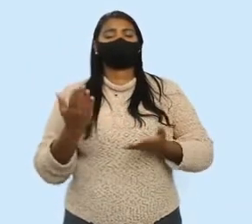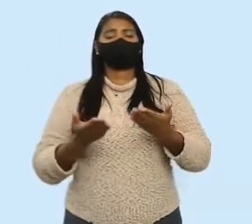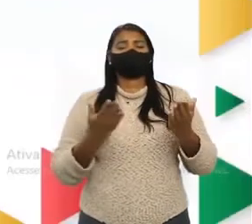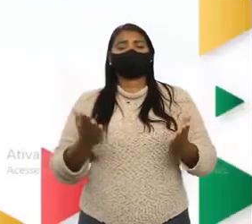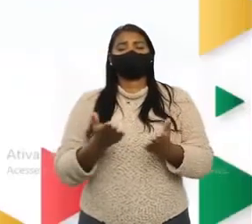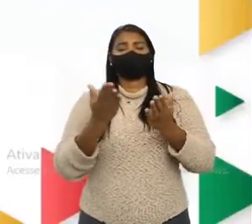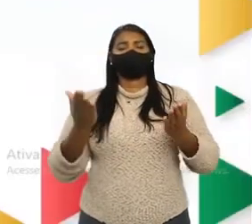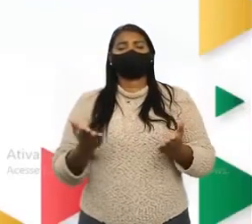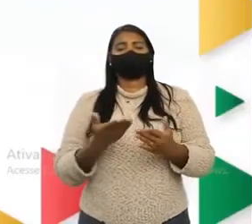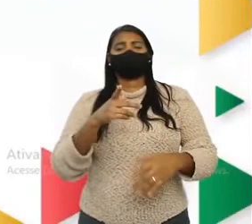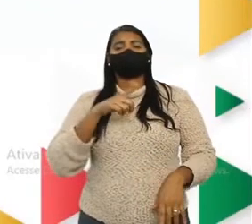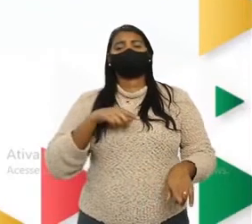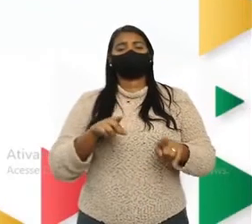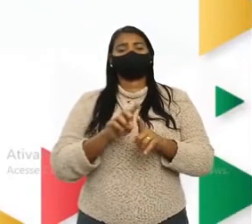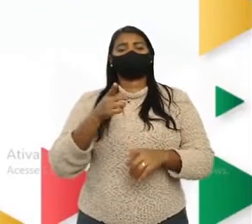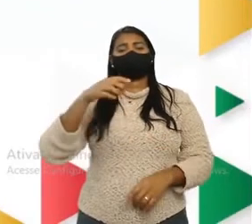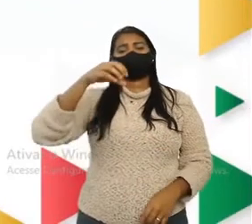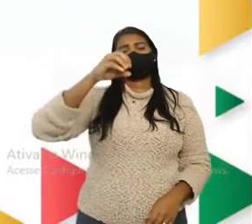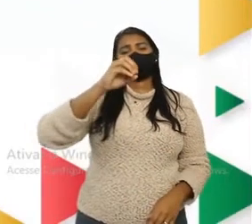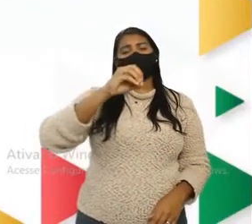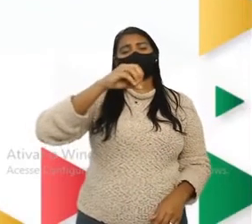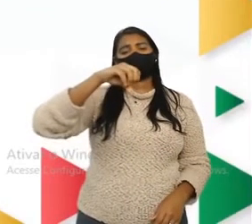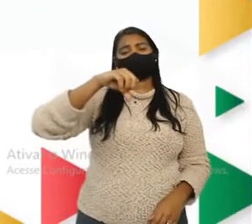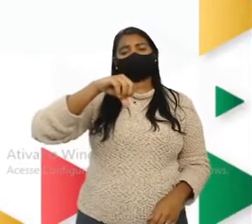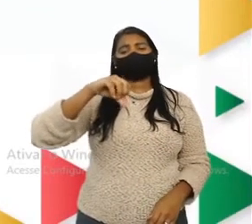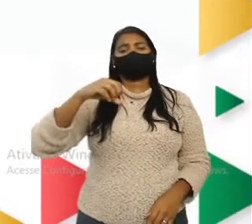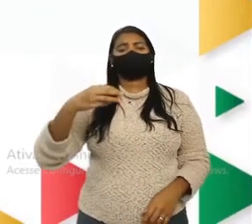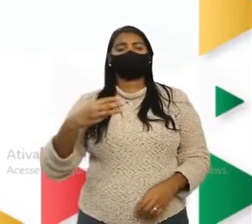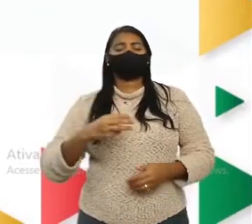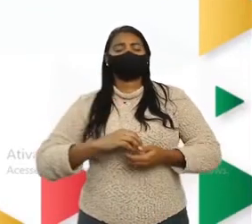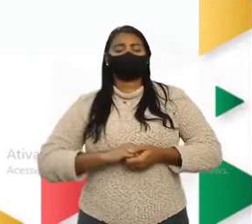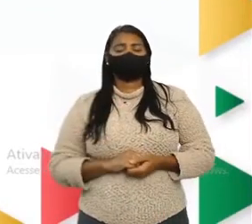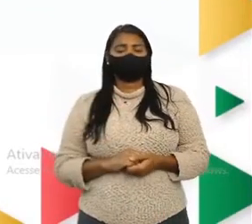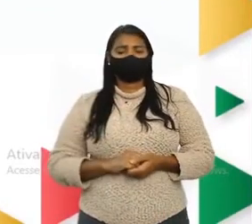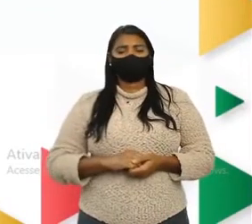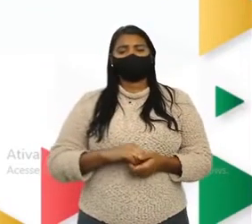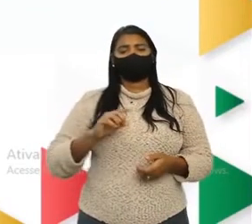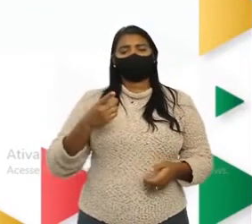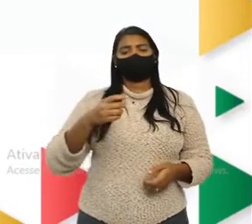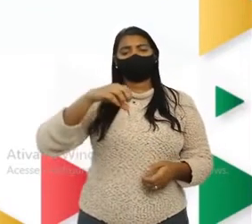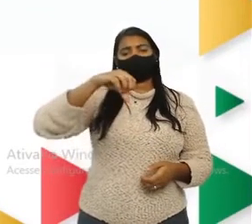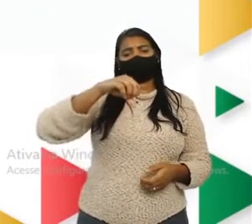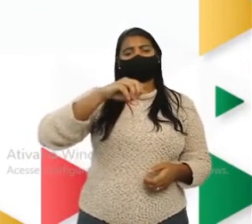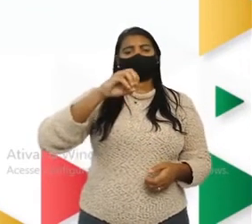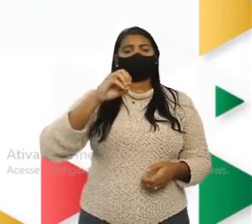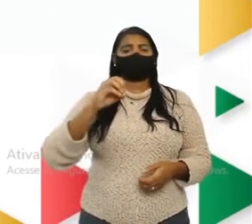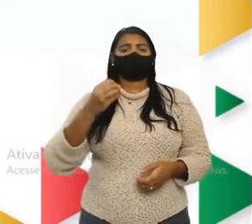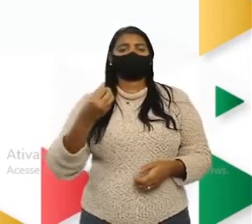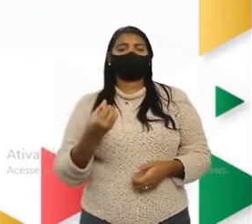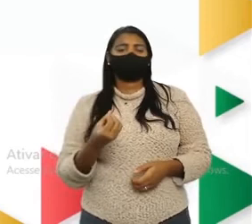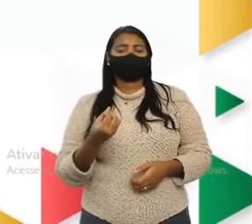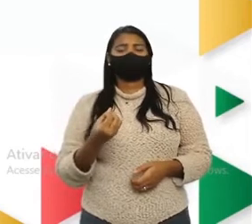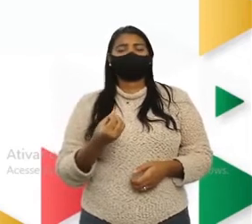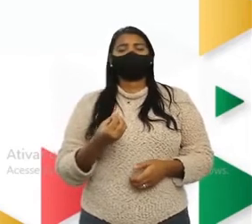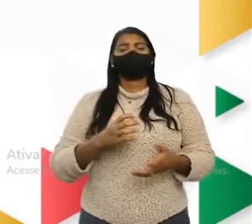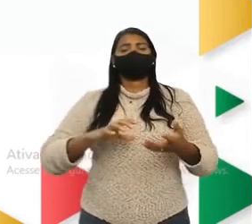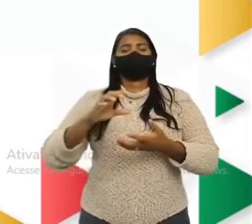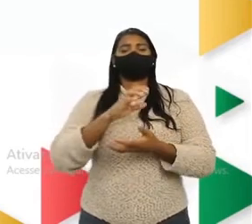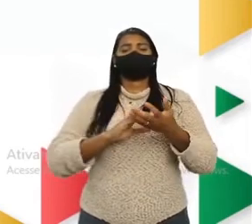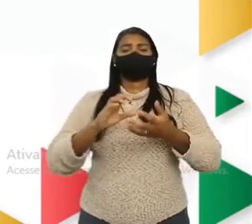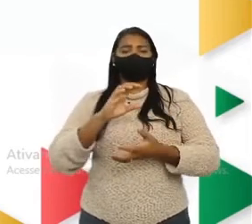influência. Então nós vamos ter, em 1903, greve no Rio de Janeiro, 1906, o primeiro Congresso Operário,